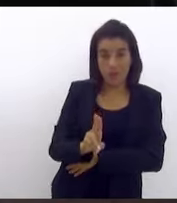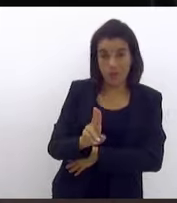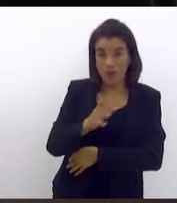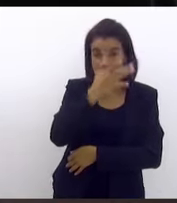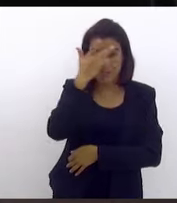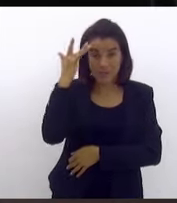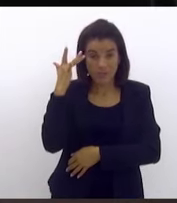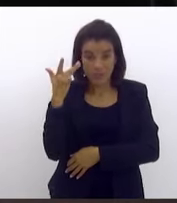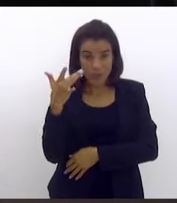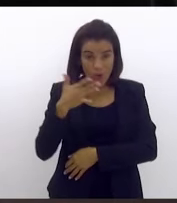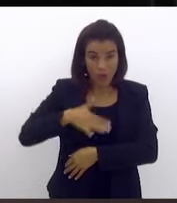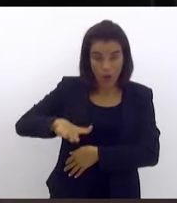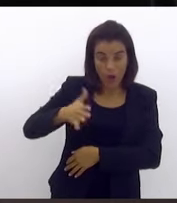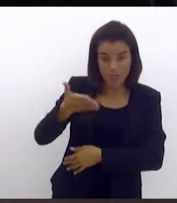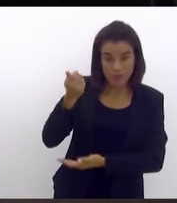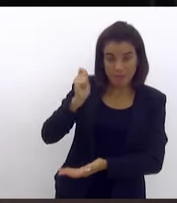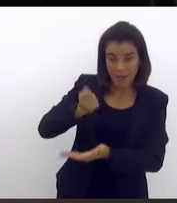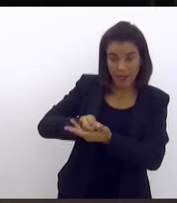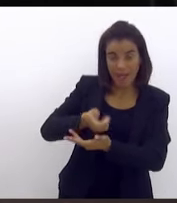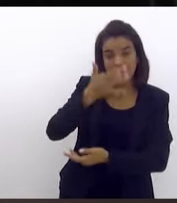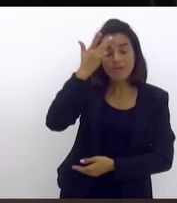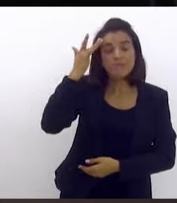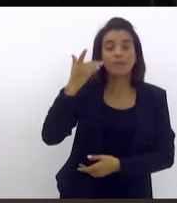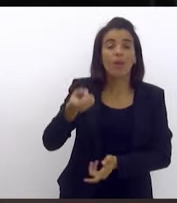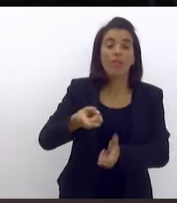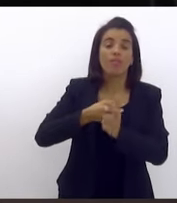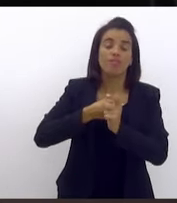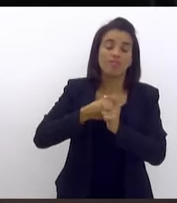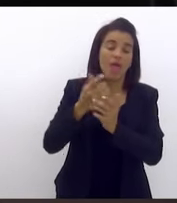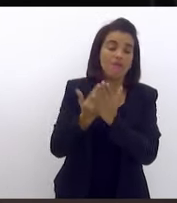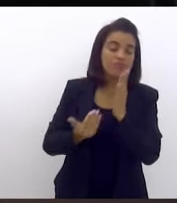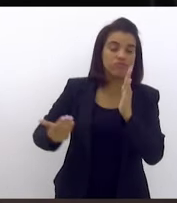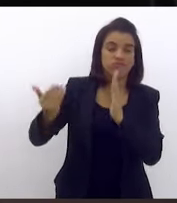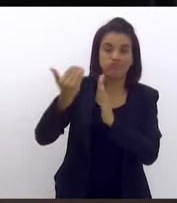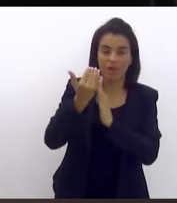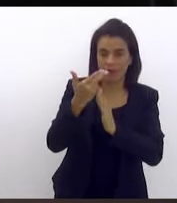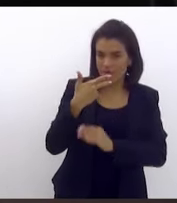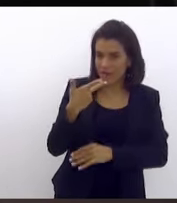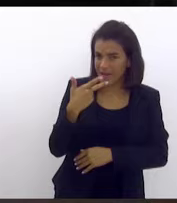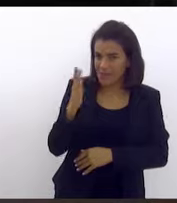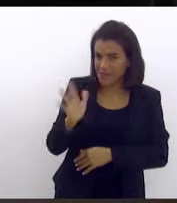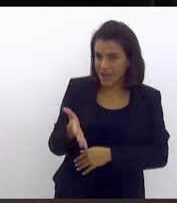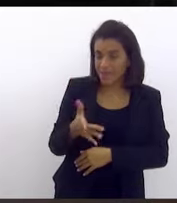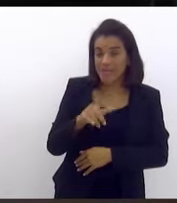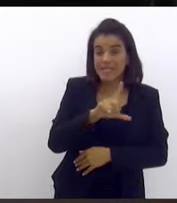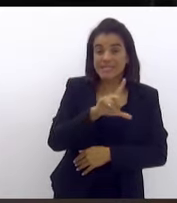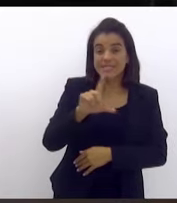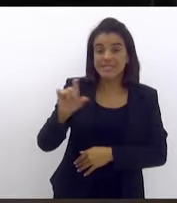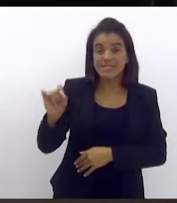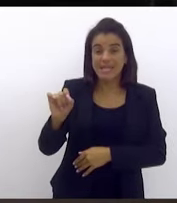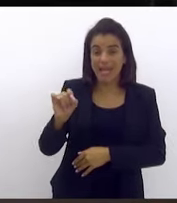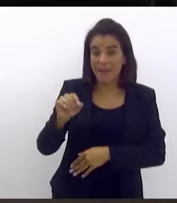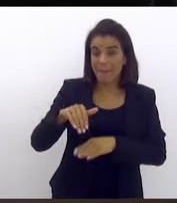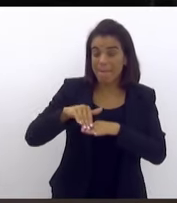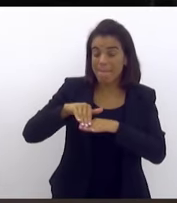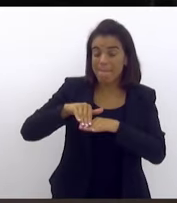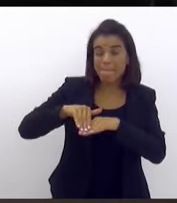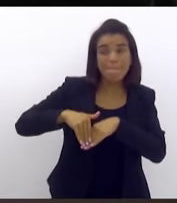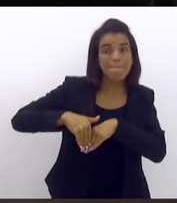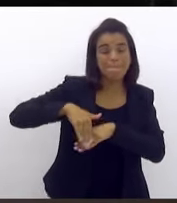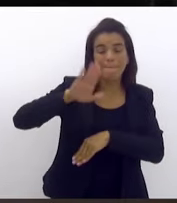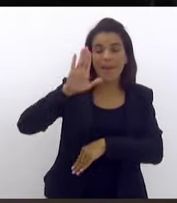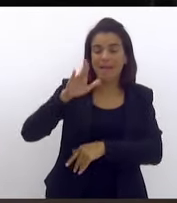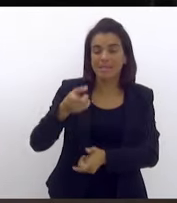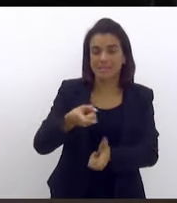grandes devedores, que na última, a última vez que eu estive aqui na tribuna, eu citei os 100 maiores devedores, né,